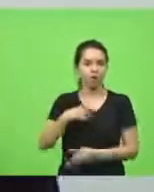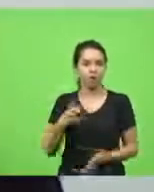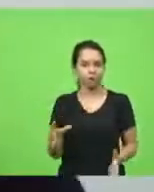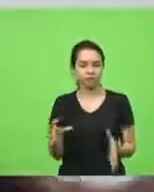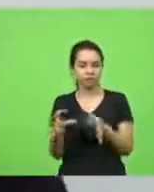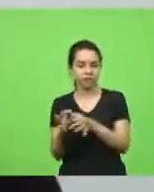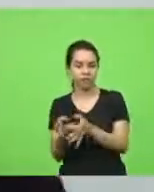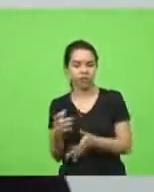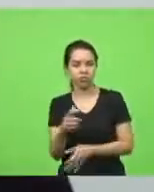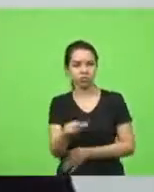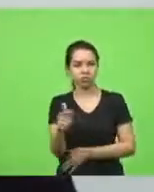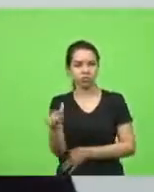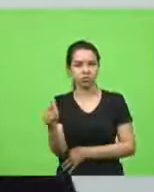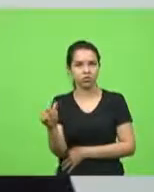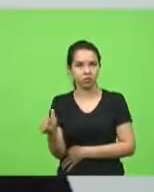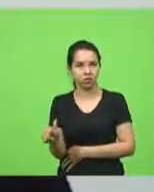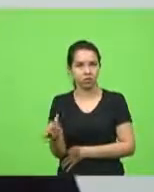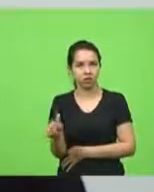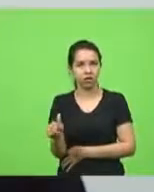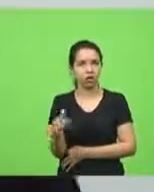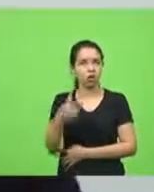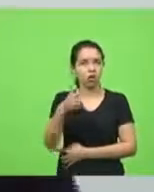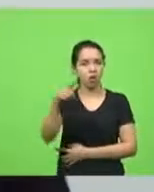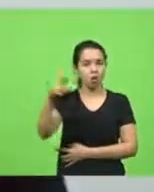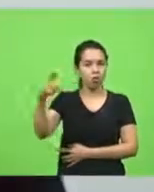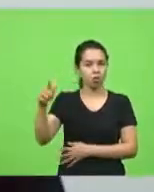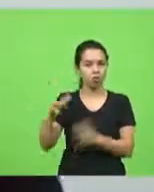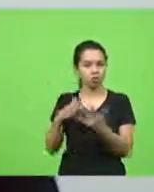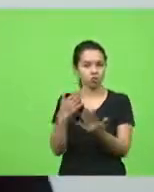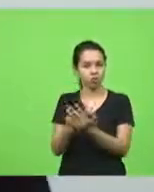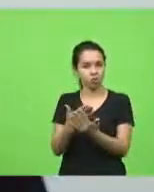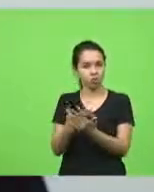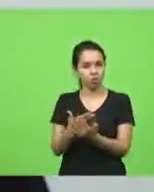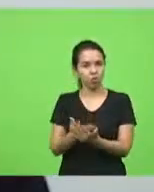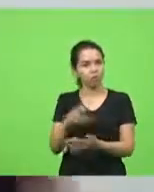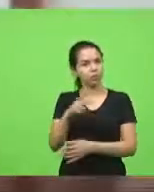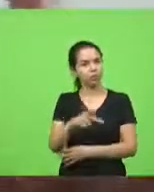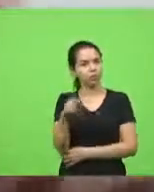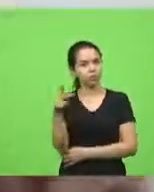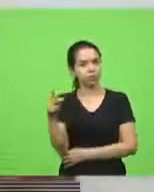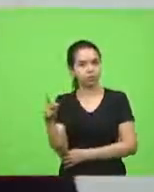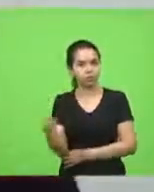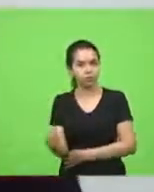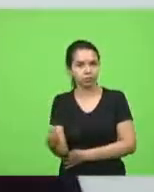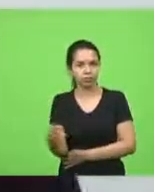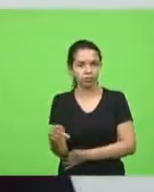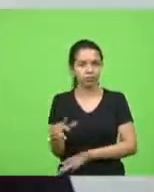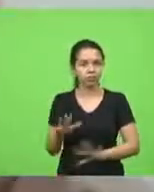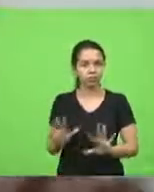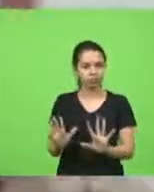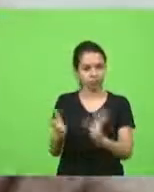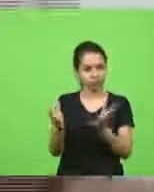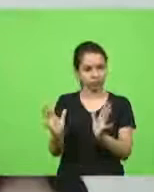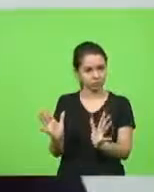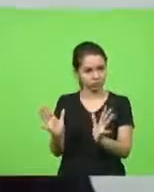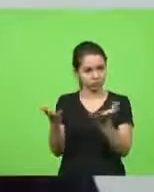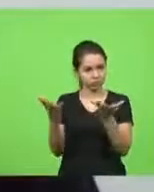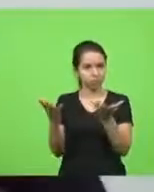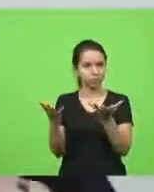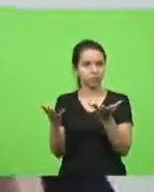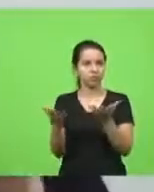eles. Em outras escolas, os professores estão sendo incentivados, para não